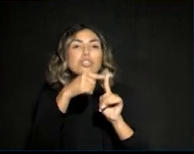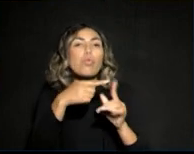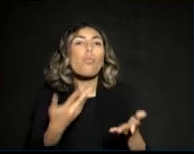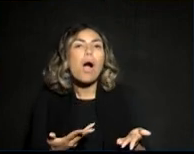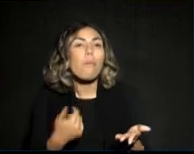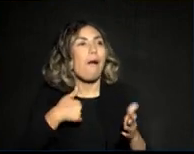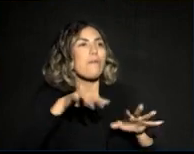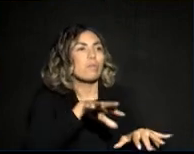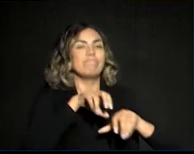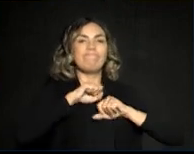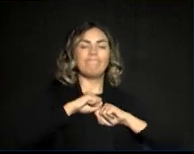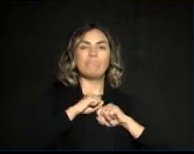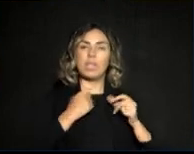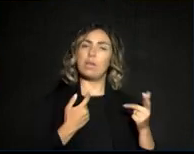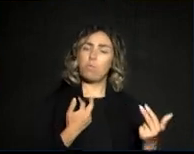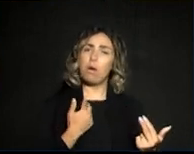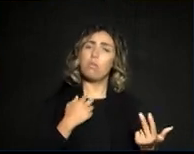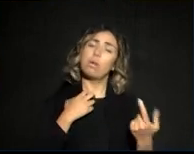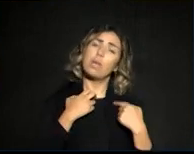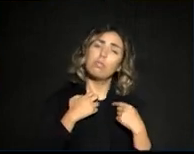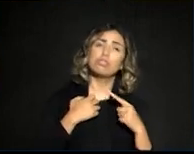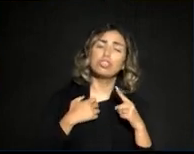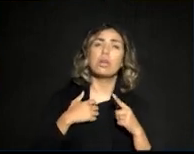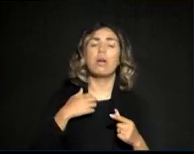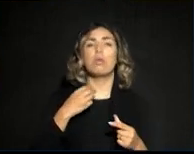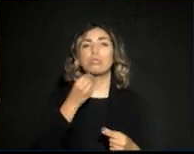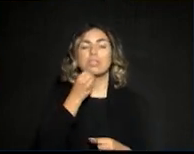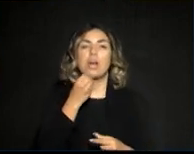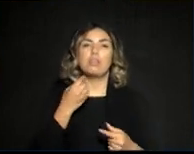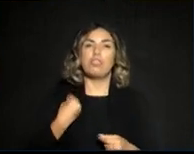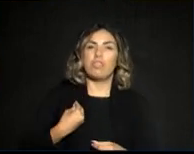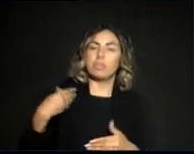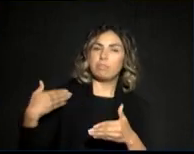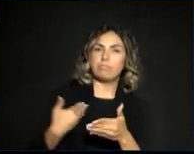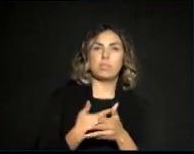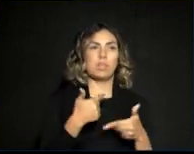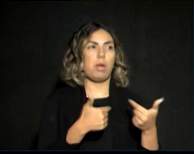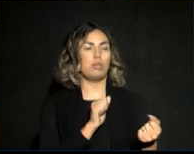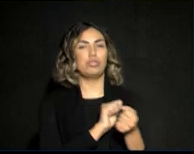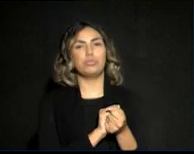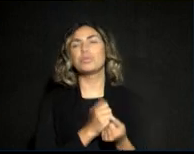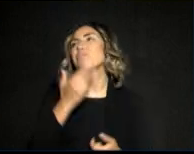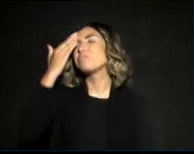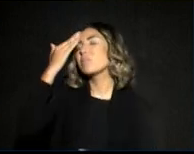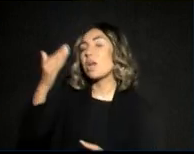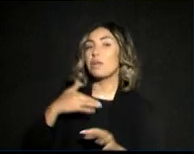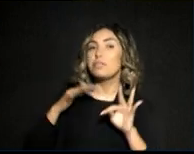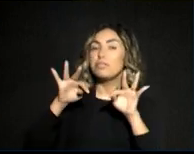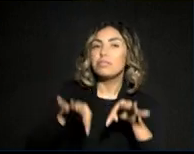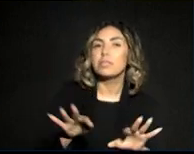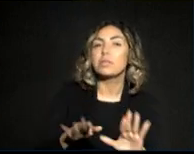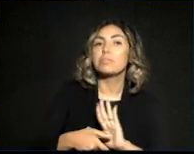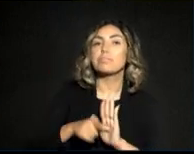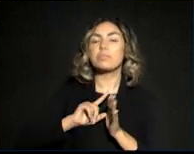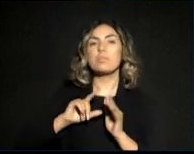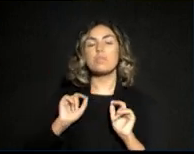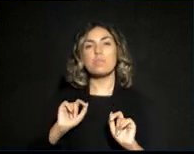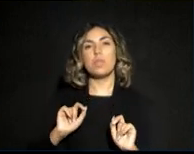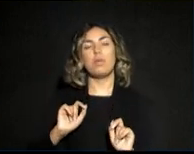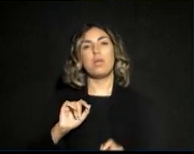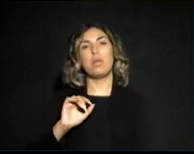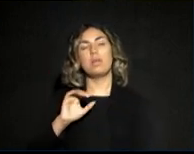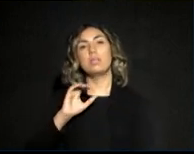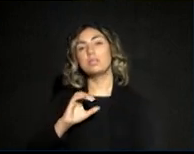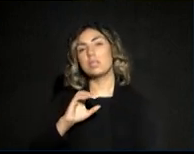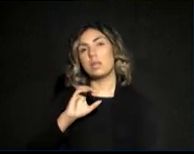convivo e que eu tive oportunidade de trabalhar ao longo da minha vida encerrar eu queria voltar a questão do SMS